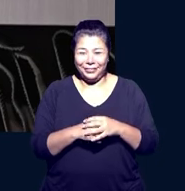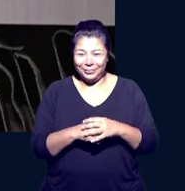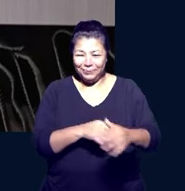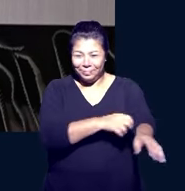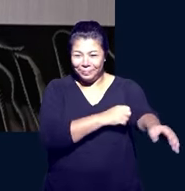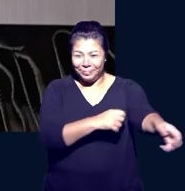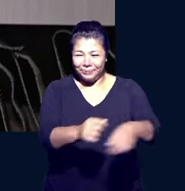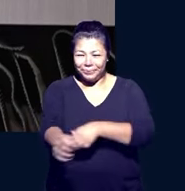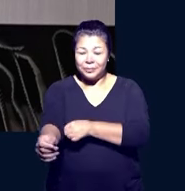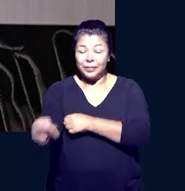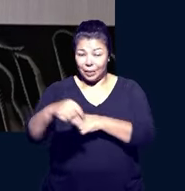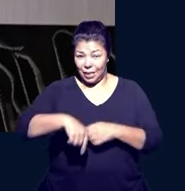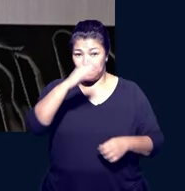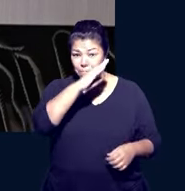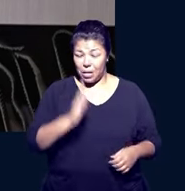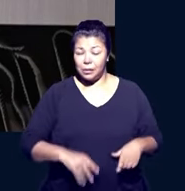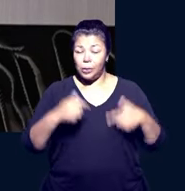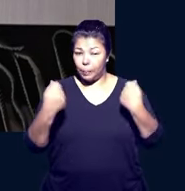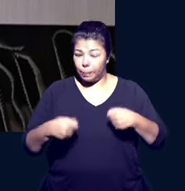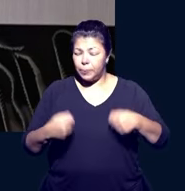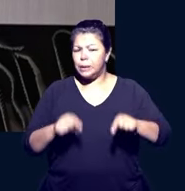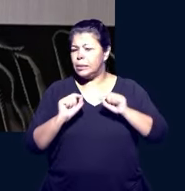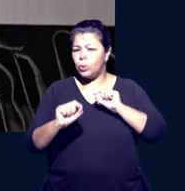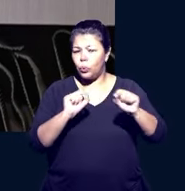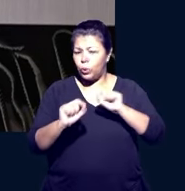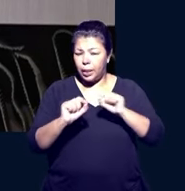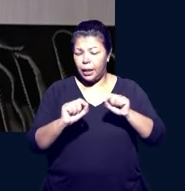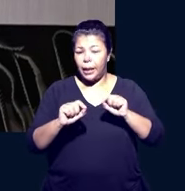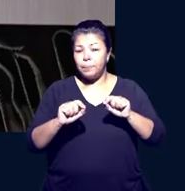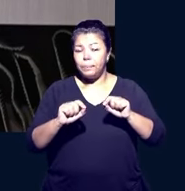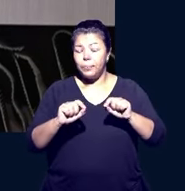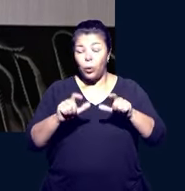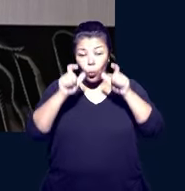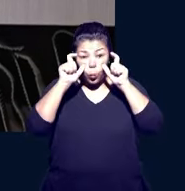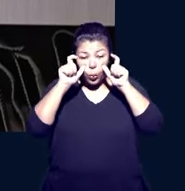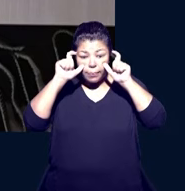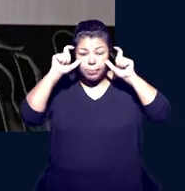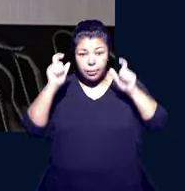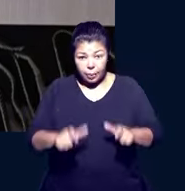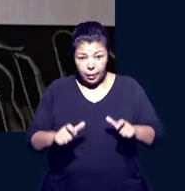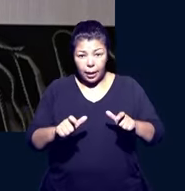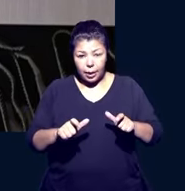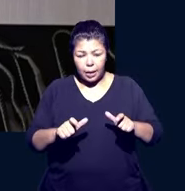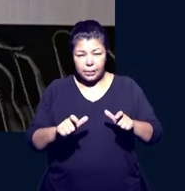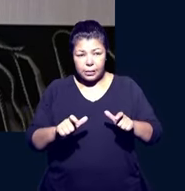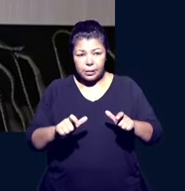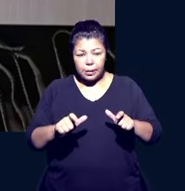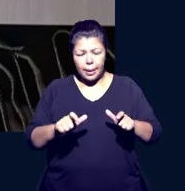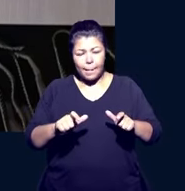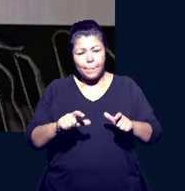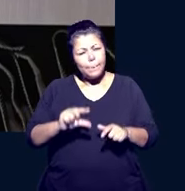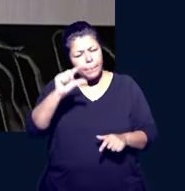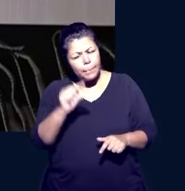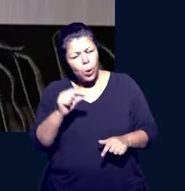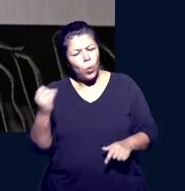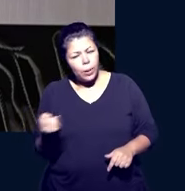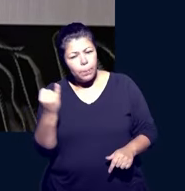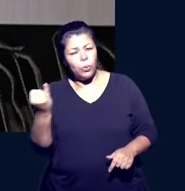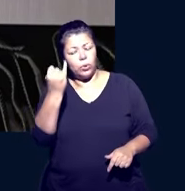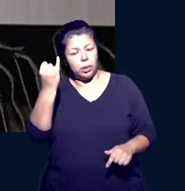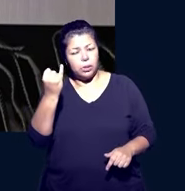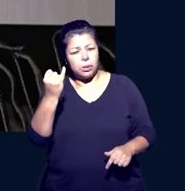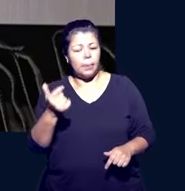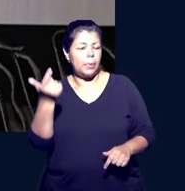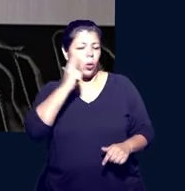Brasil é preciso que um interesse seja muito desimportante para ele não chegar em algum momento ao